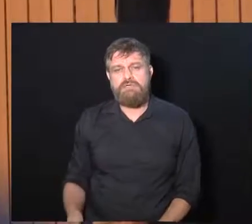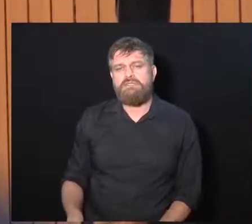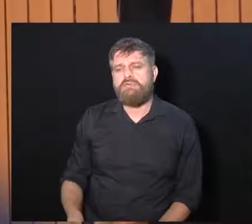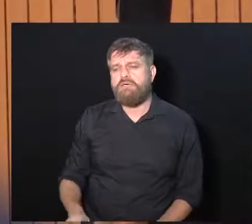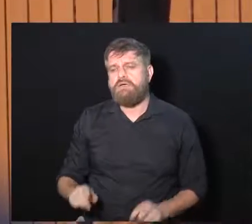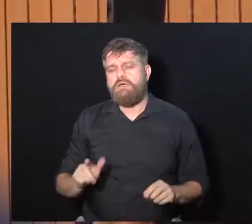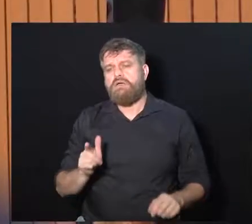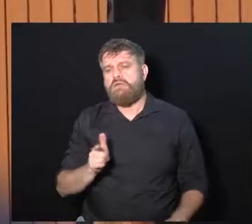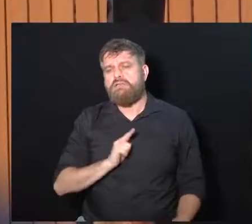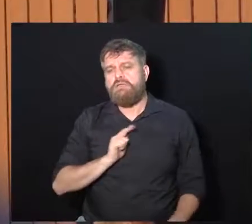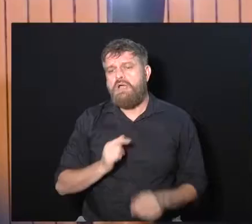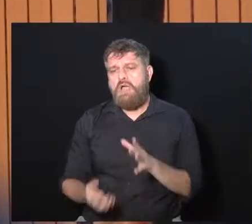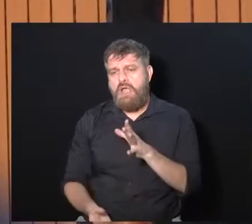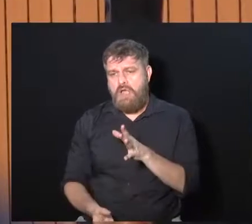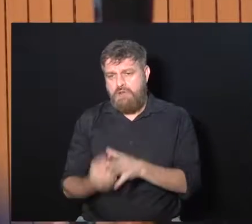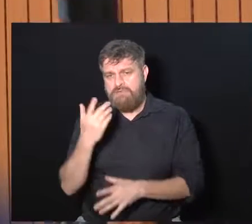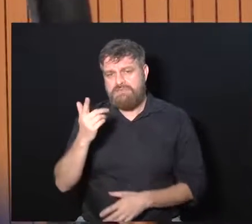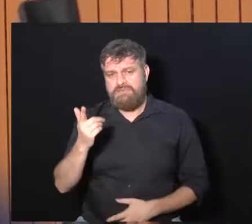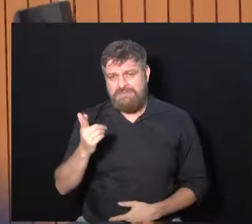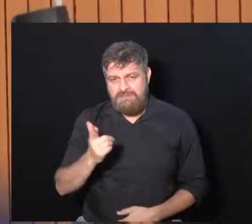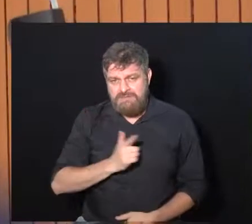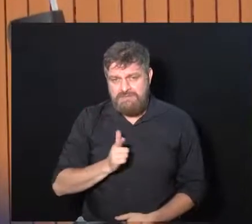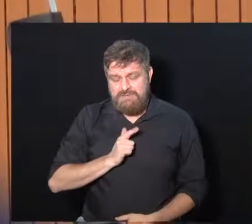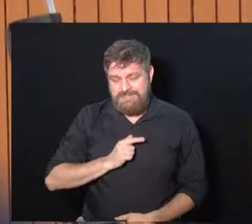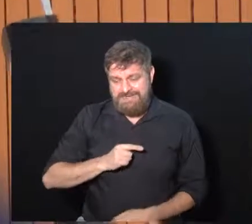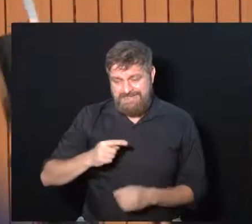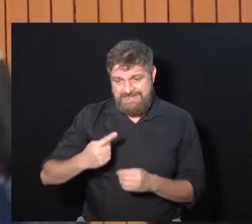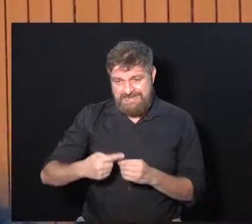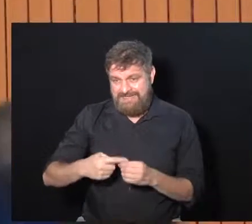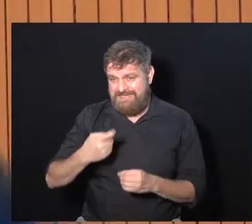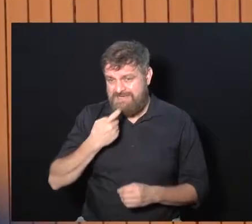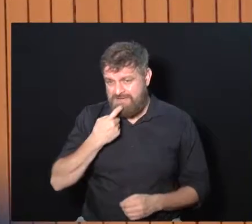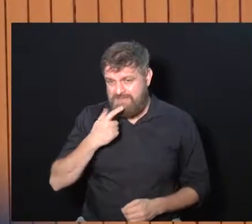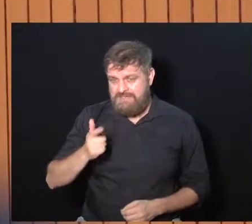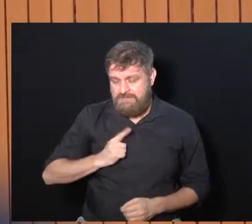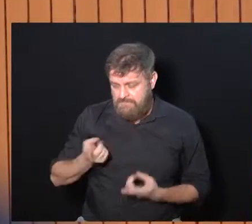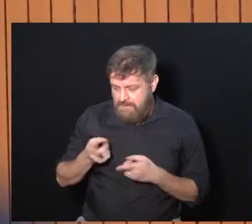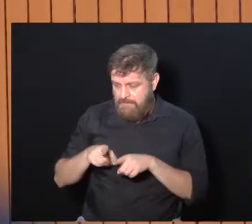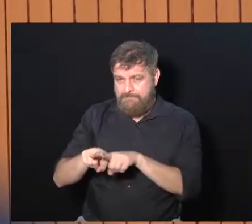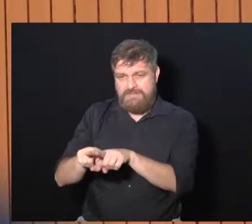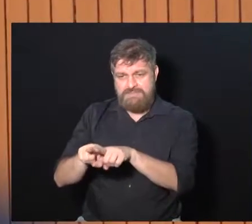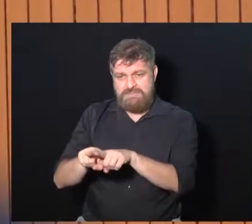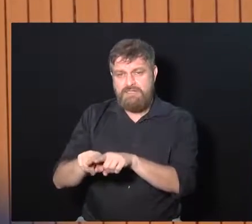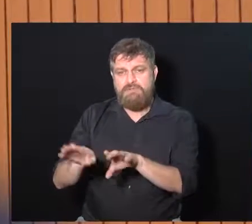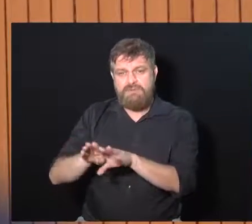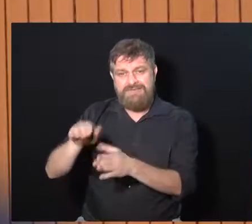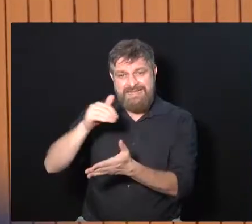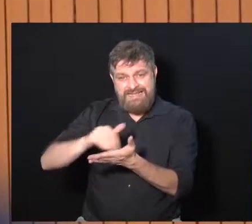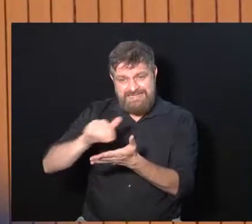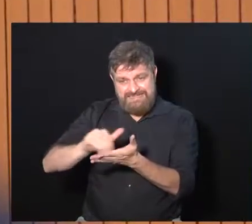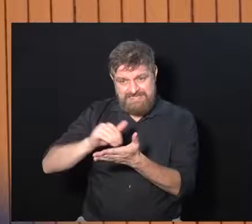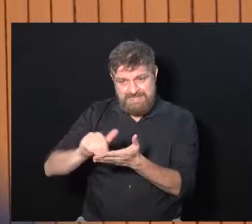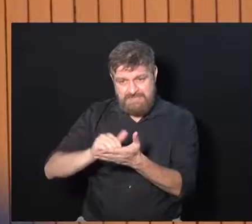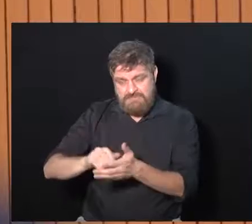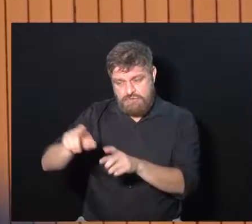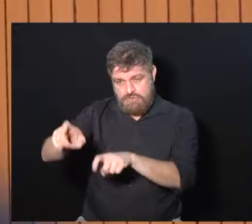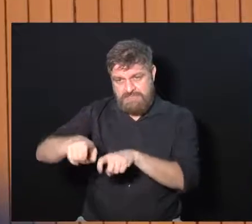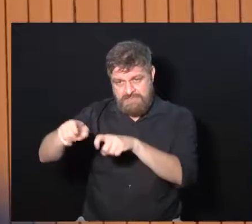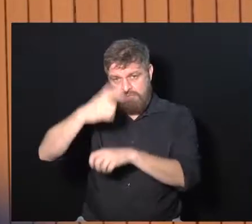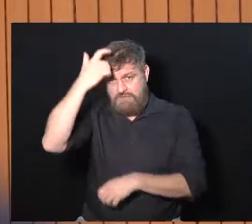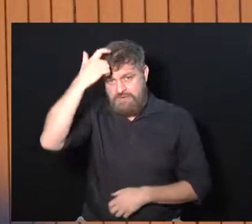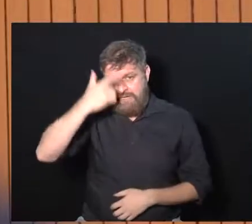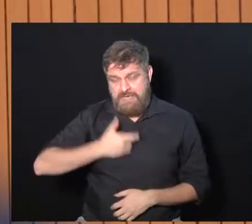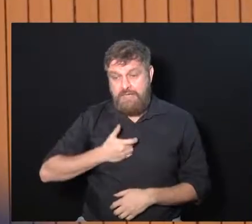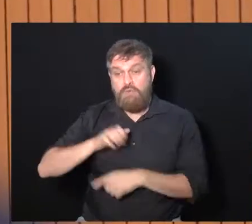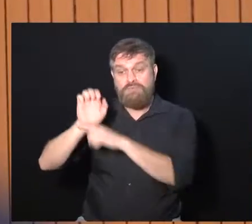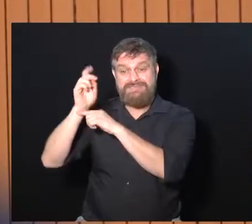tem acontecido, apesar de ser municipal, graças a vários parceiros, entre eles a Secretaria de Agricultura e Abastecimento, que eu faço parte do